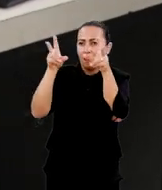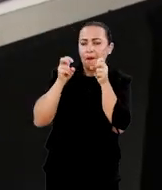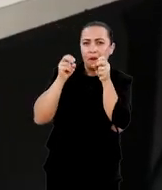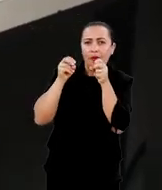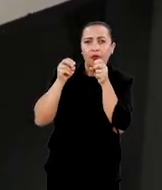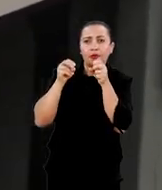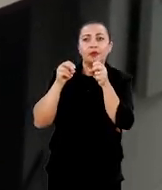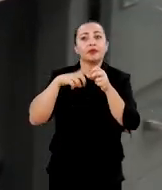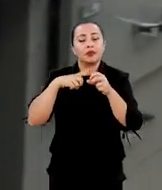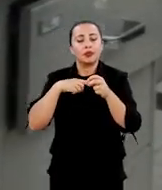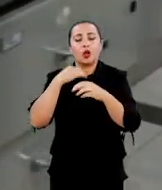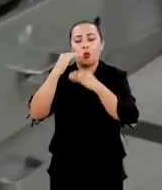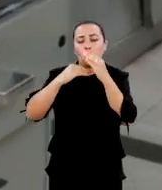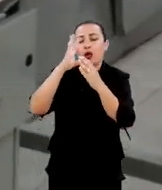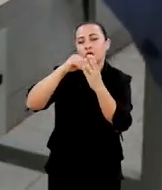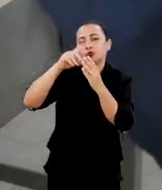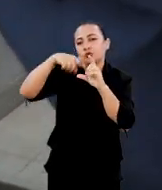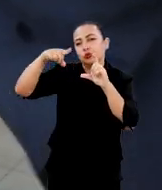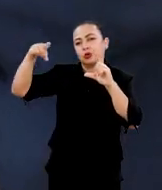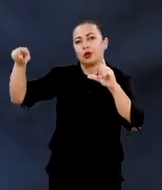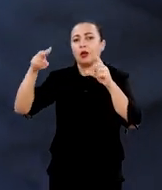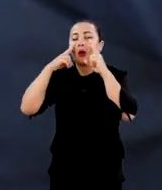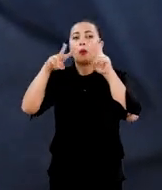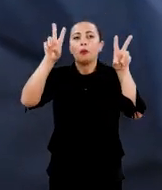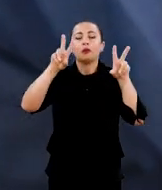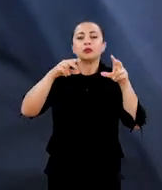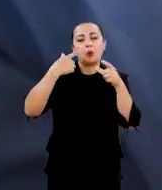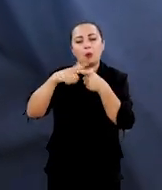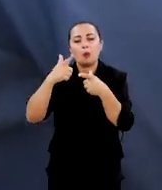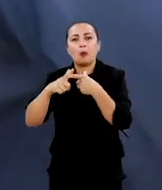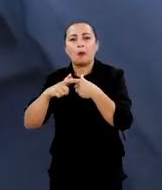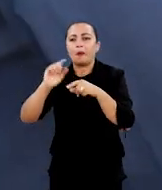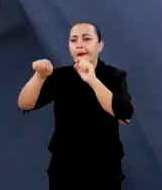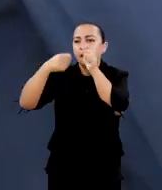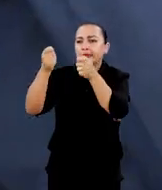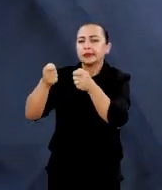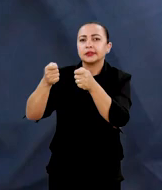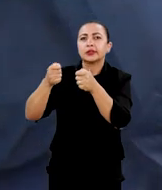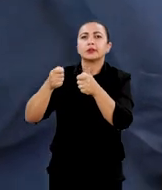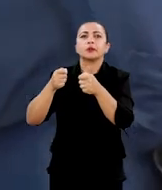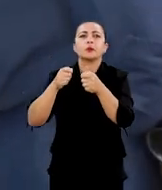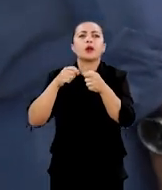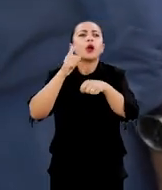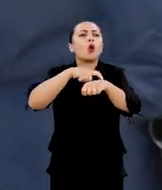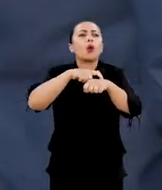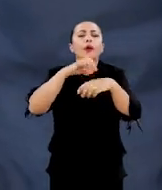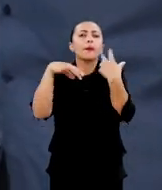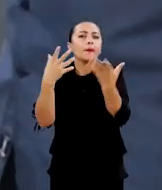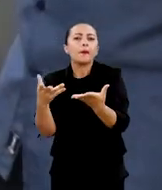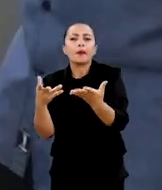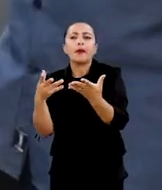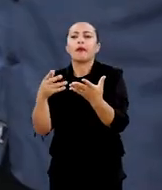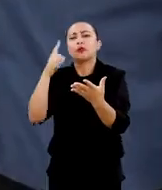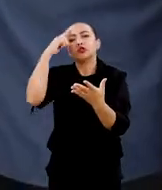os receptores, nos receptores a gente processa esses dados, e observa a perturbação do sinal, quão perturbado esteve. E isso é importante